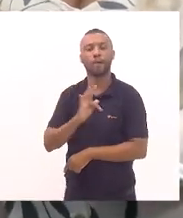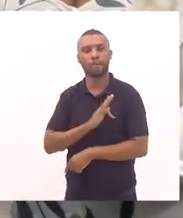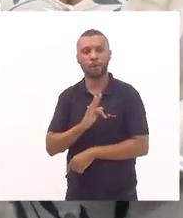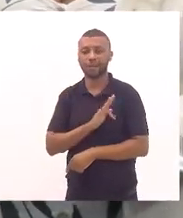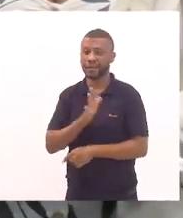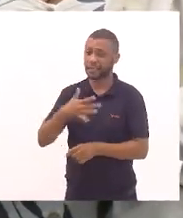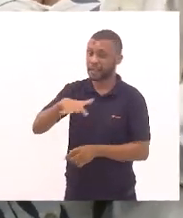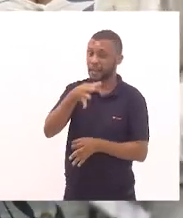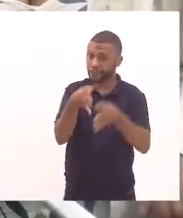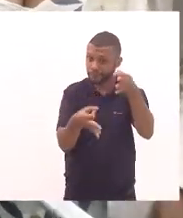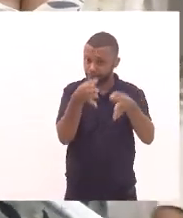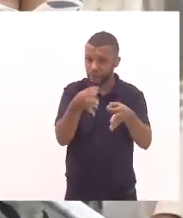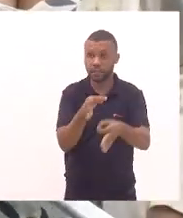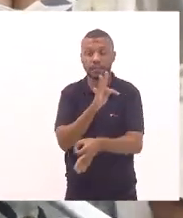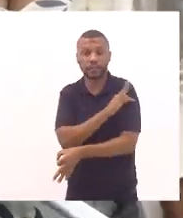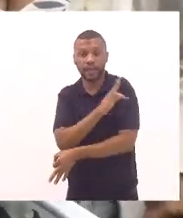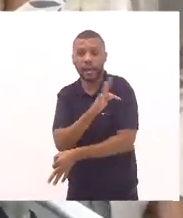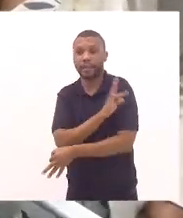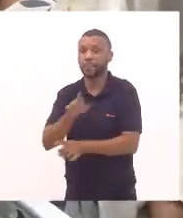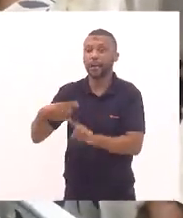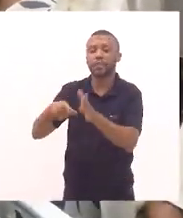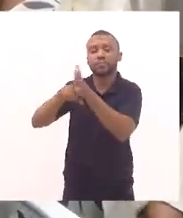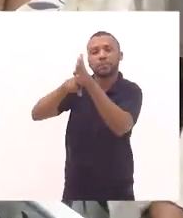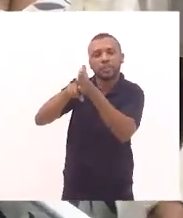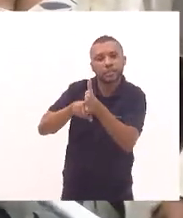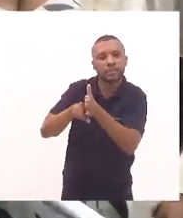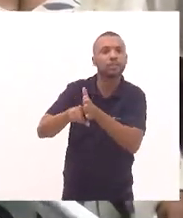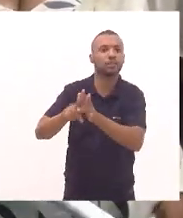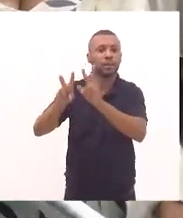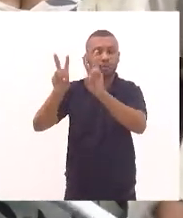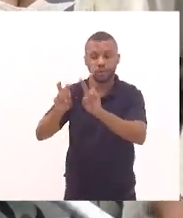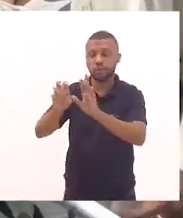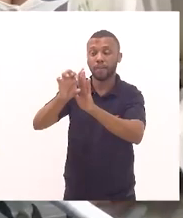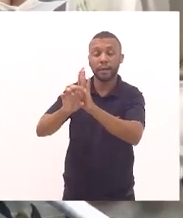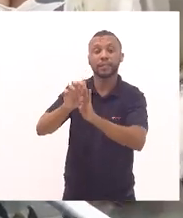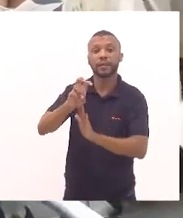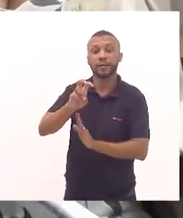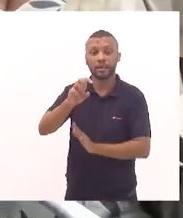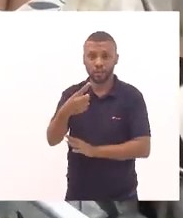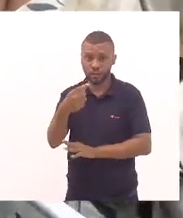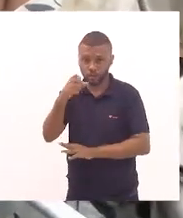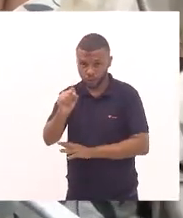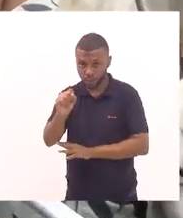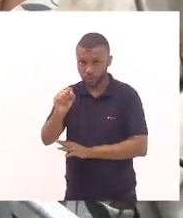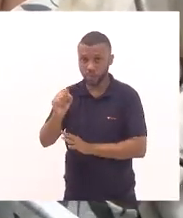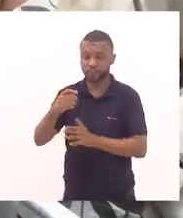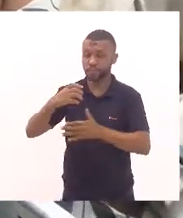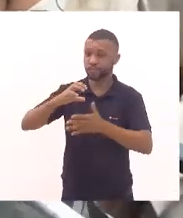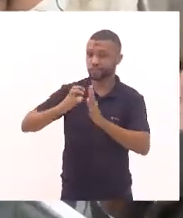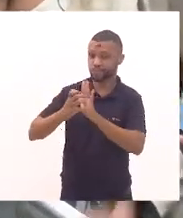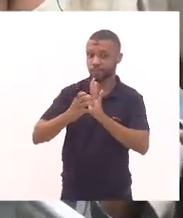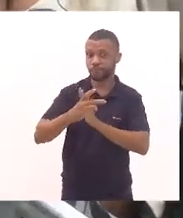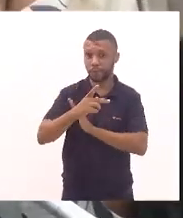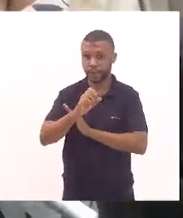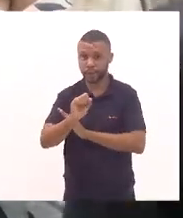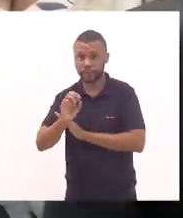judiciária, técnica e científica. A emenda 518, do PSB, deputado Valdeque Carneiro, que